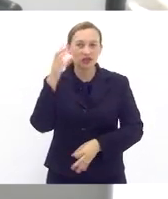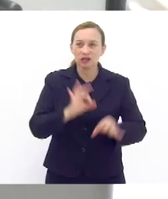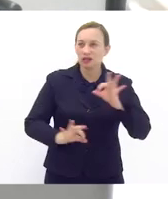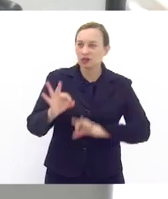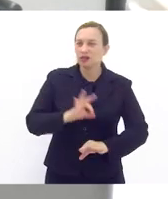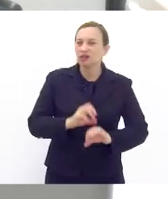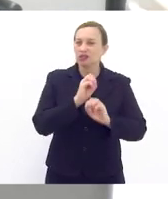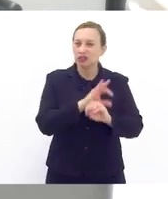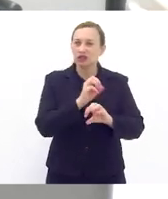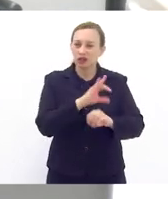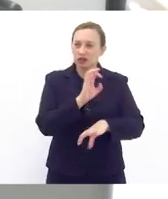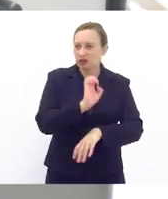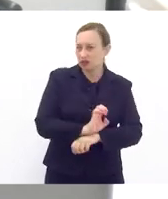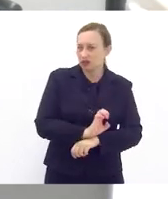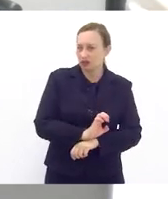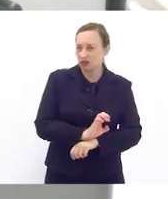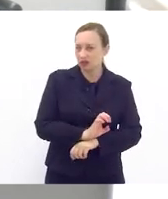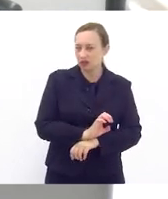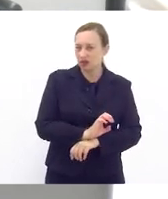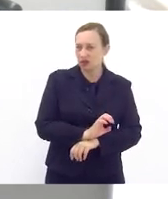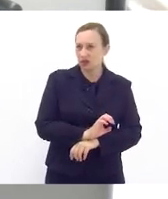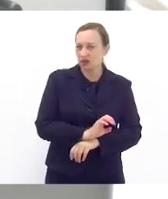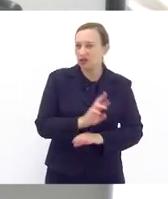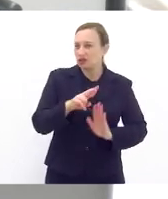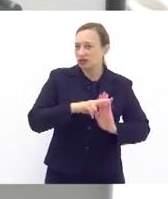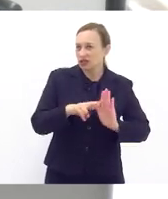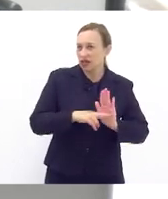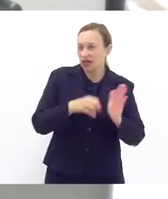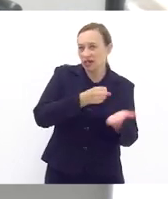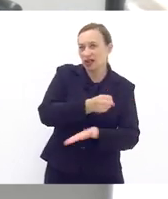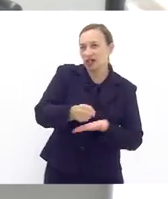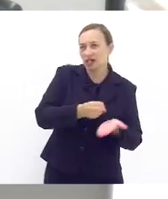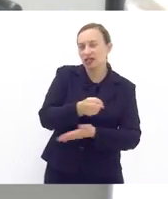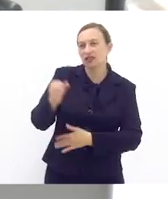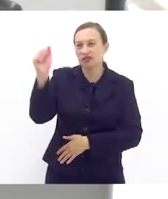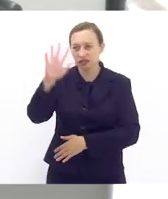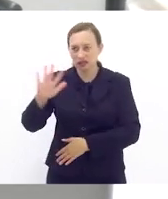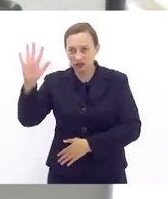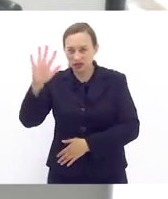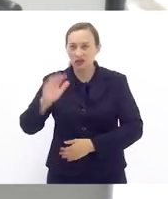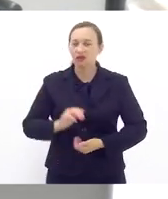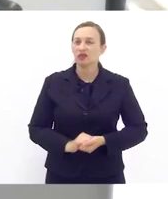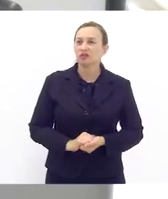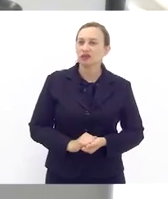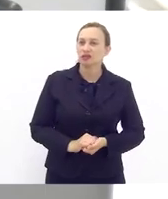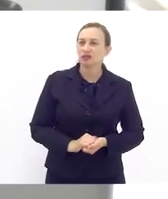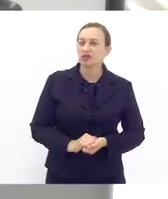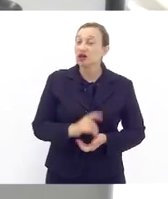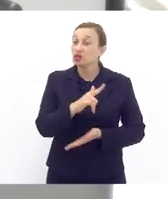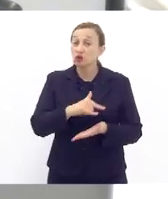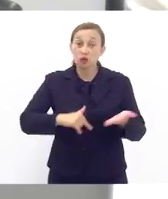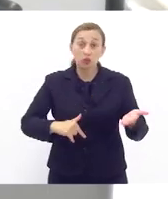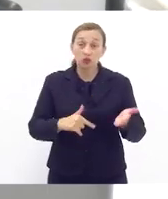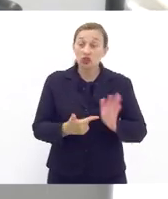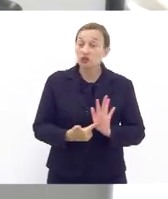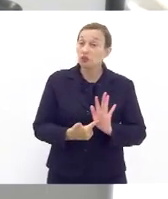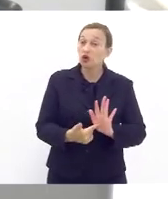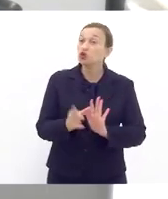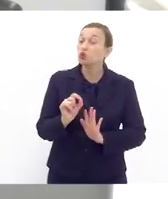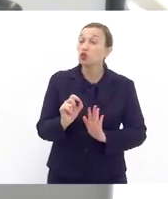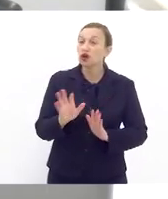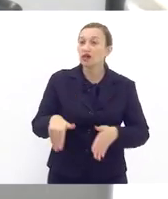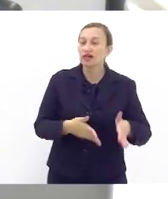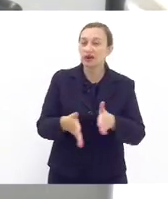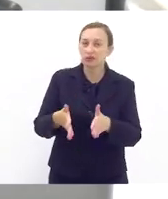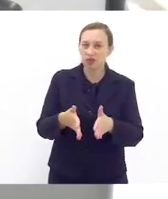estadual de educação a partir das diretrizes do Plano Nacional de Educação esses documentos indicam caminhos